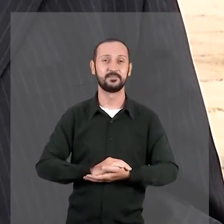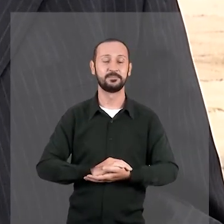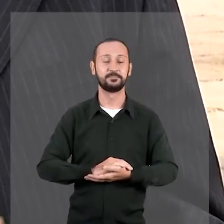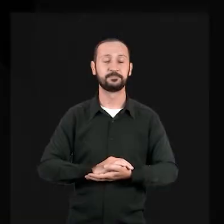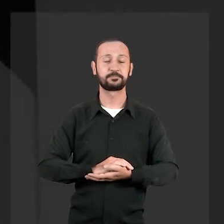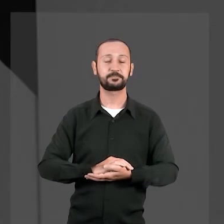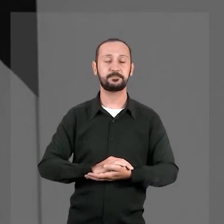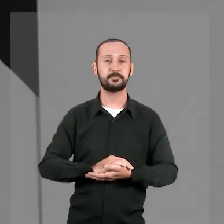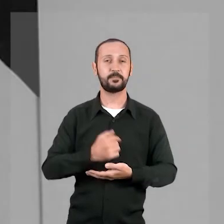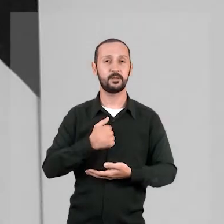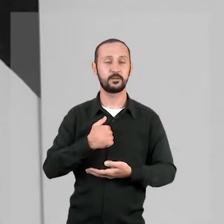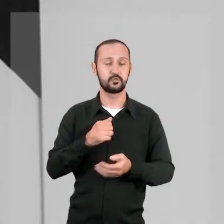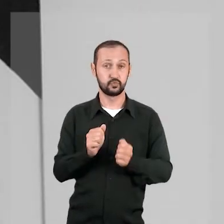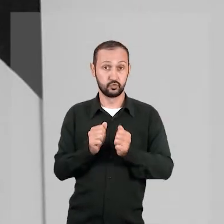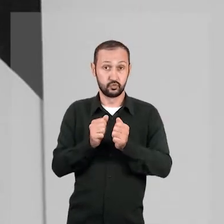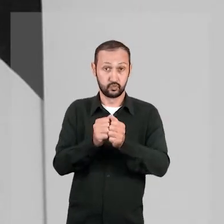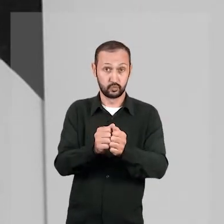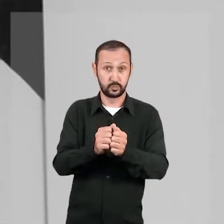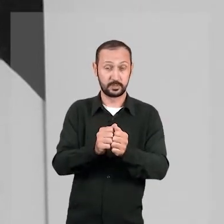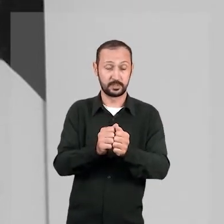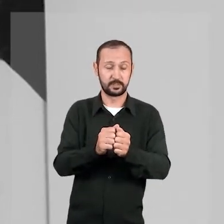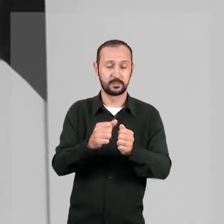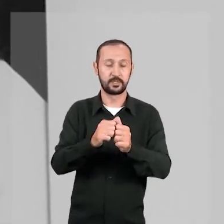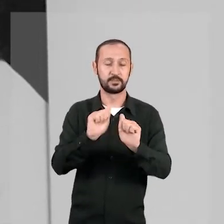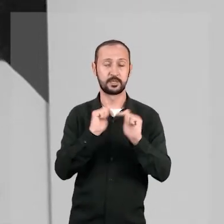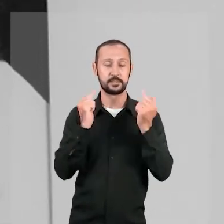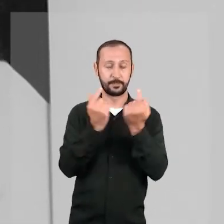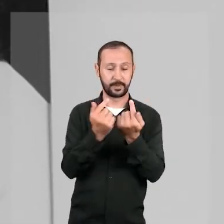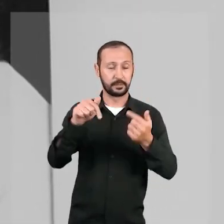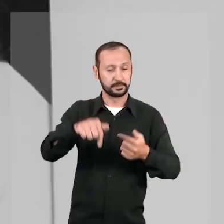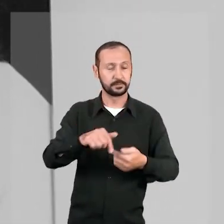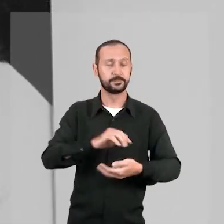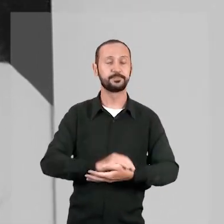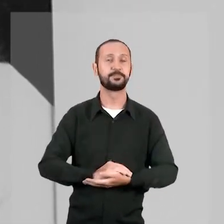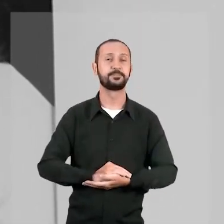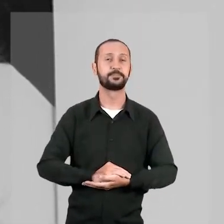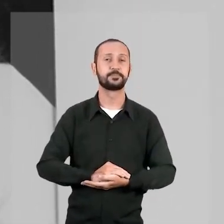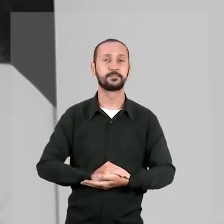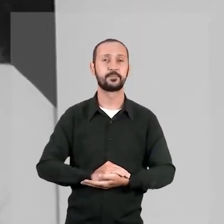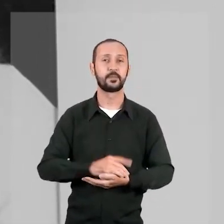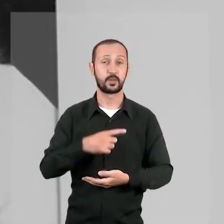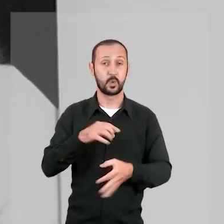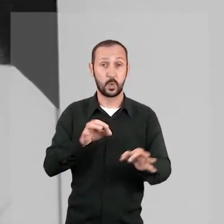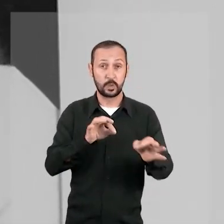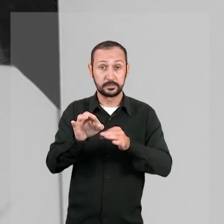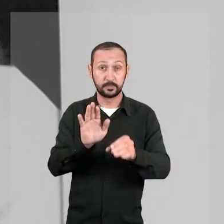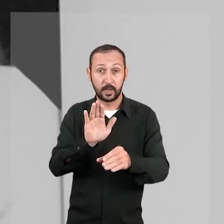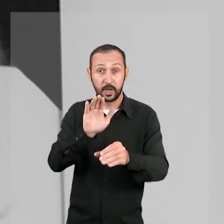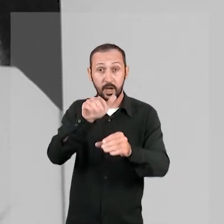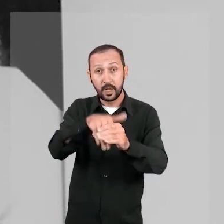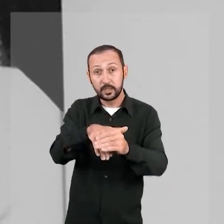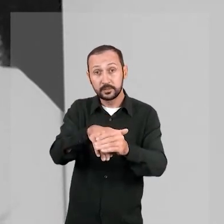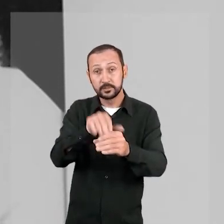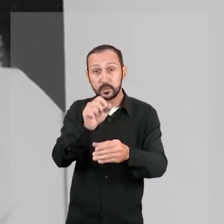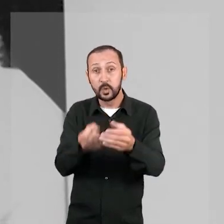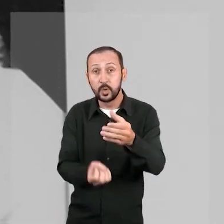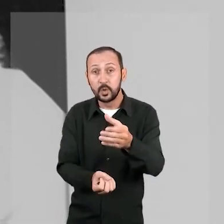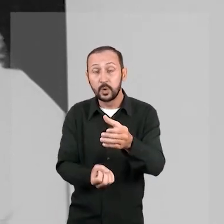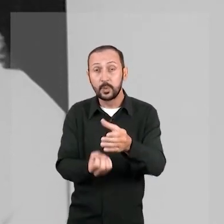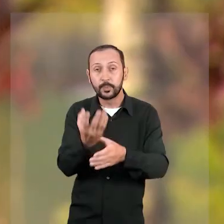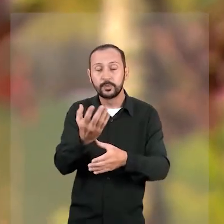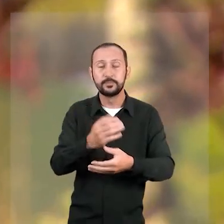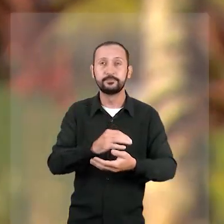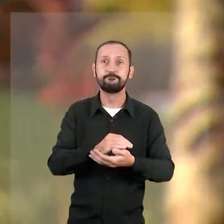como membro da Assembleia Constituinte do nosso Estado. com a eleição,